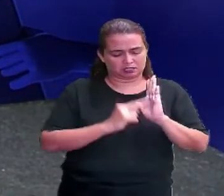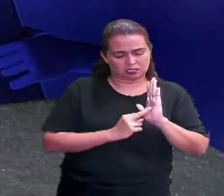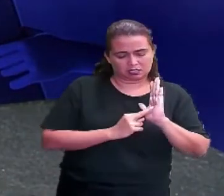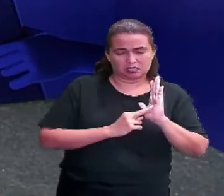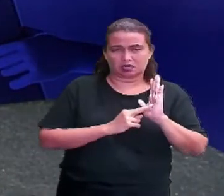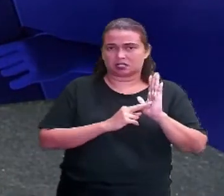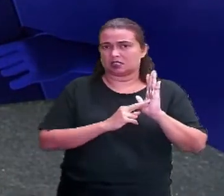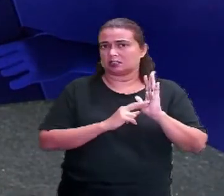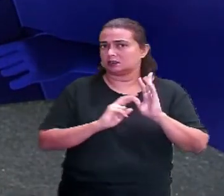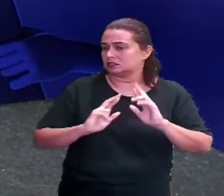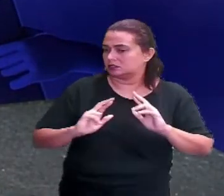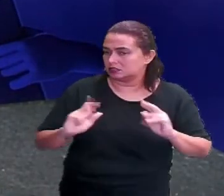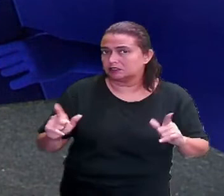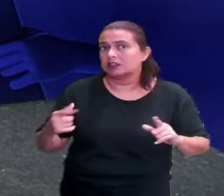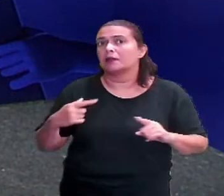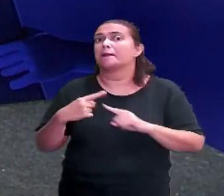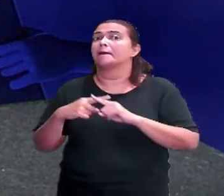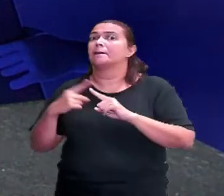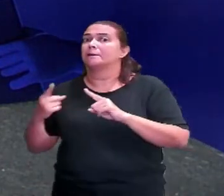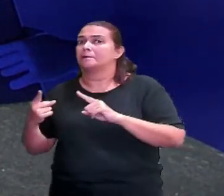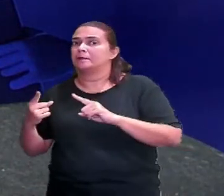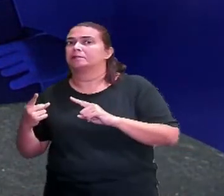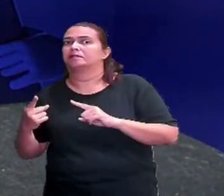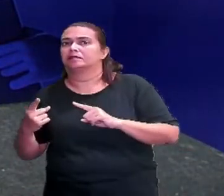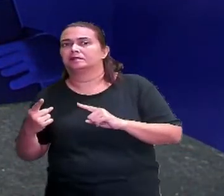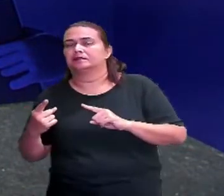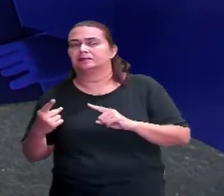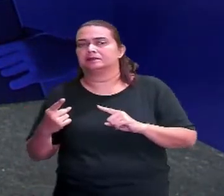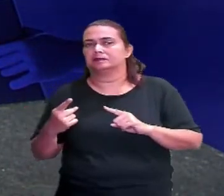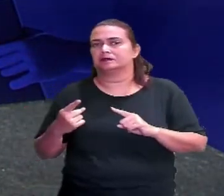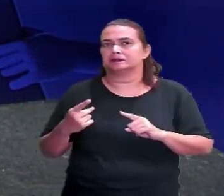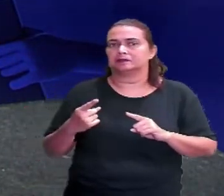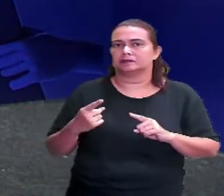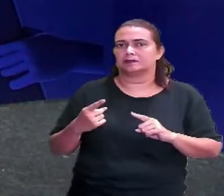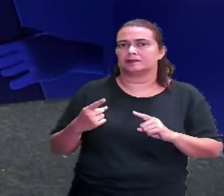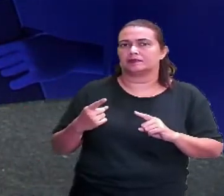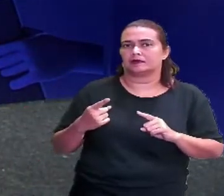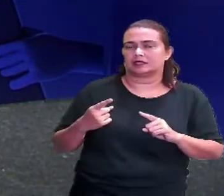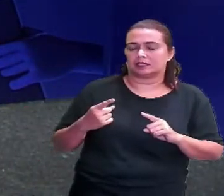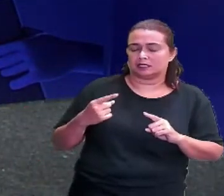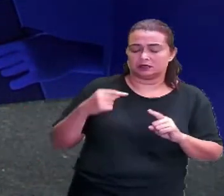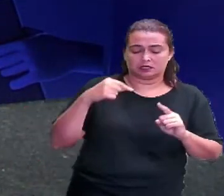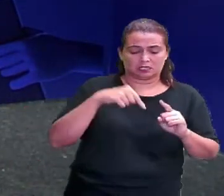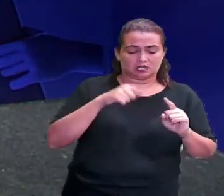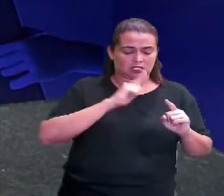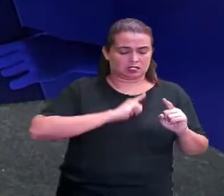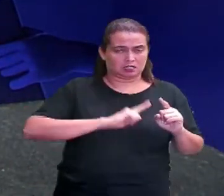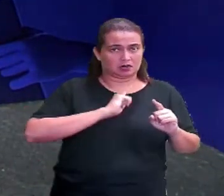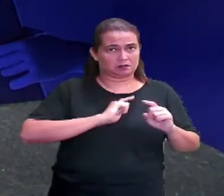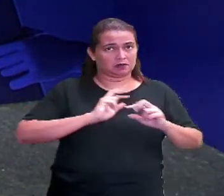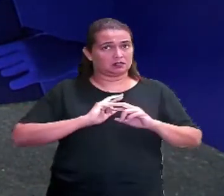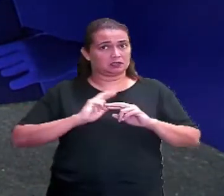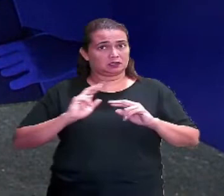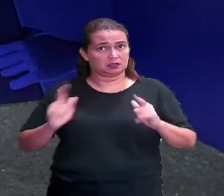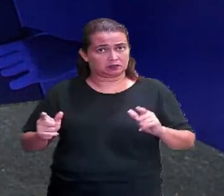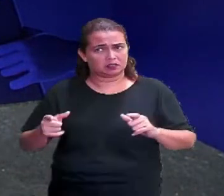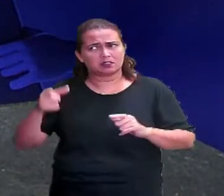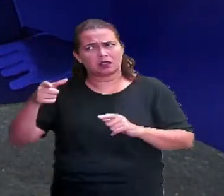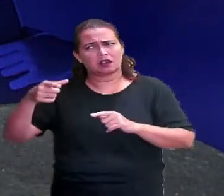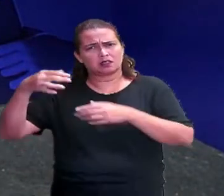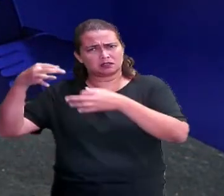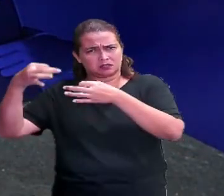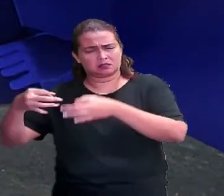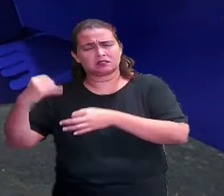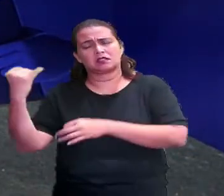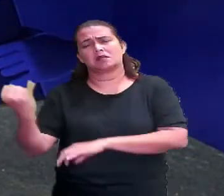gramática, mas elas também, a despeito, ou seja, apesar de não estarem orientadas pela gramática, mas elas são